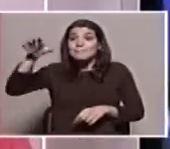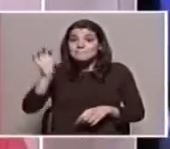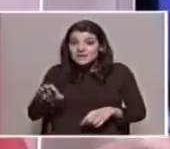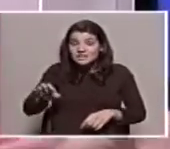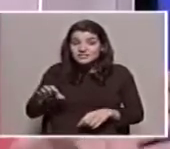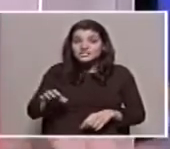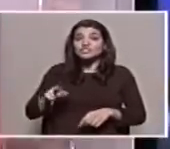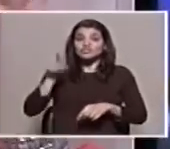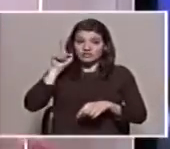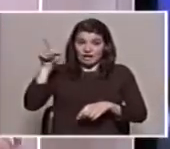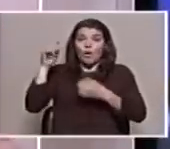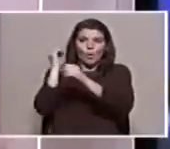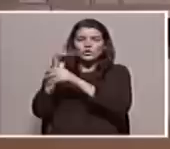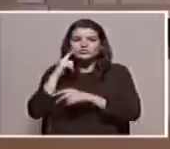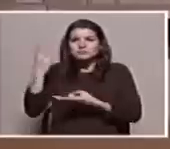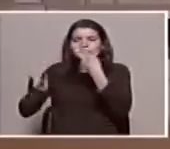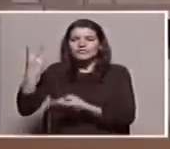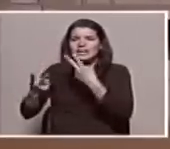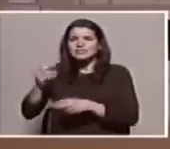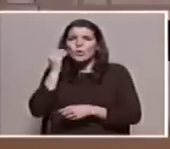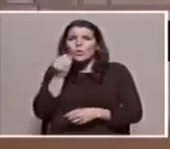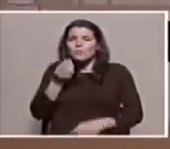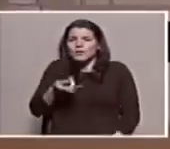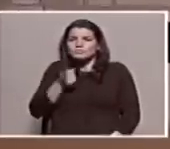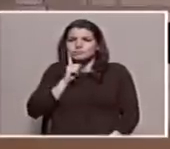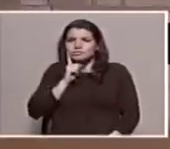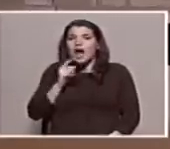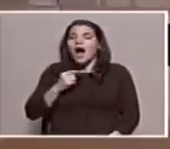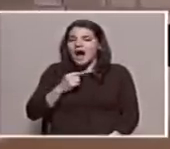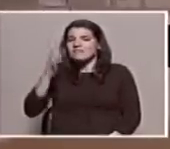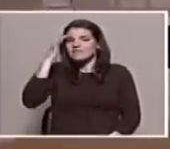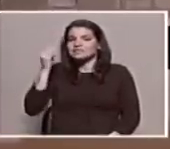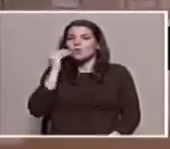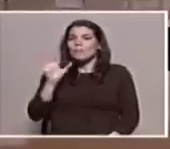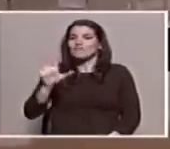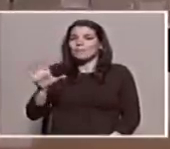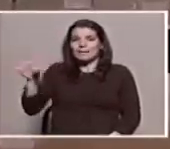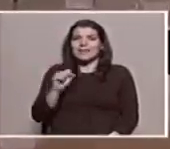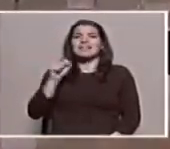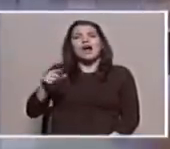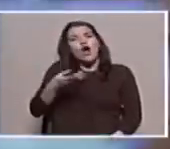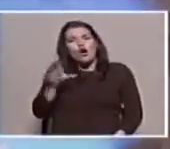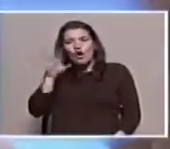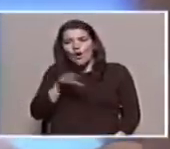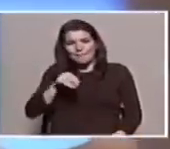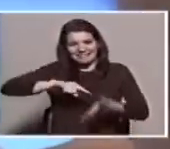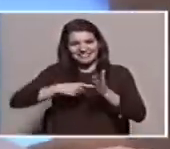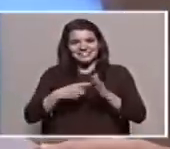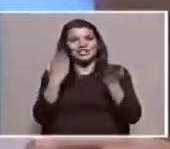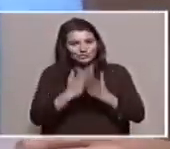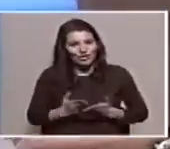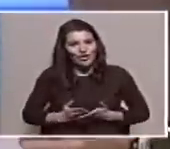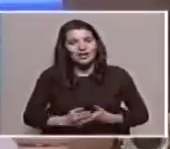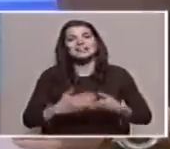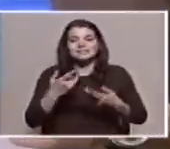podia ser medido logo pela a pequena corrupção que é o copiano exatamente portanto Isto vai acabar à partida à partida se este que eles